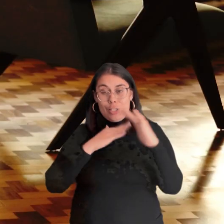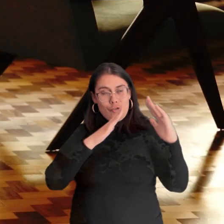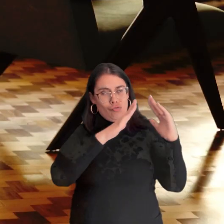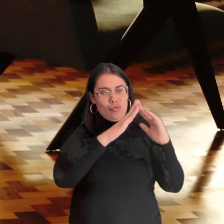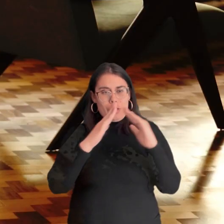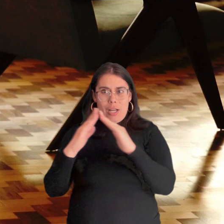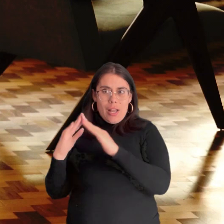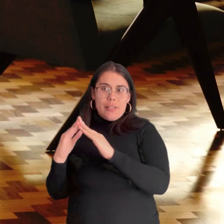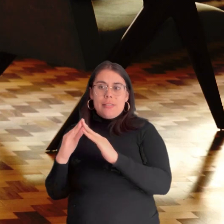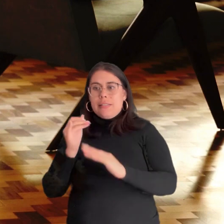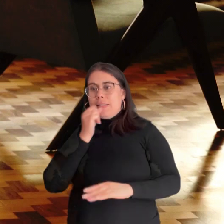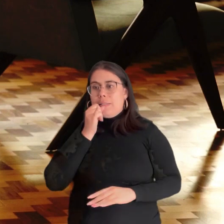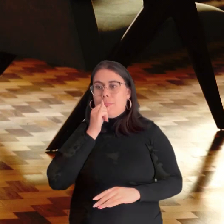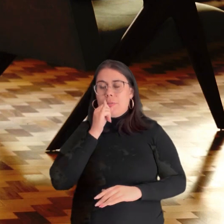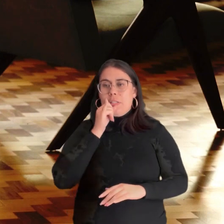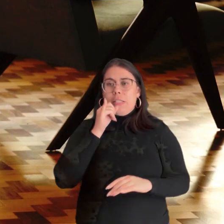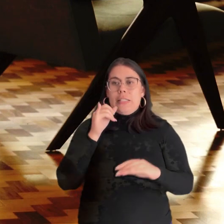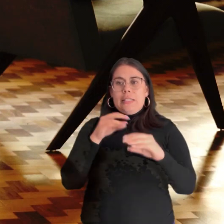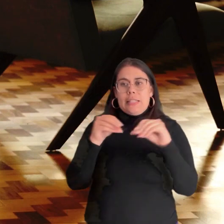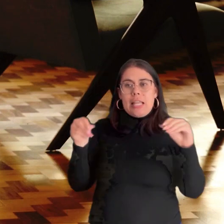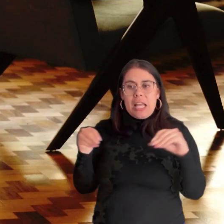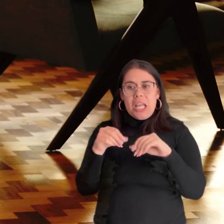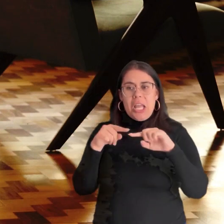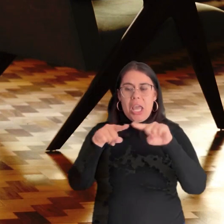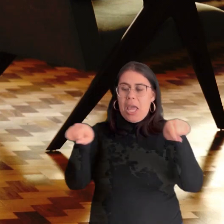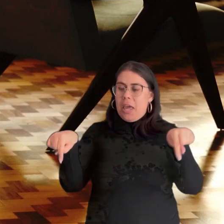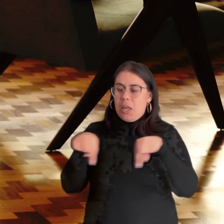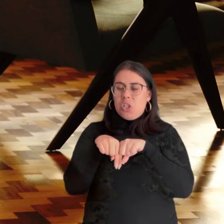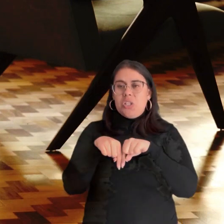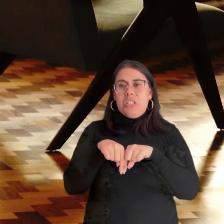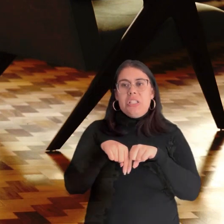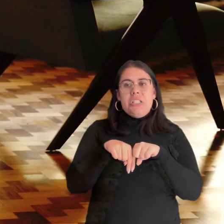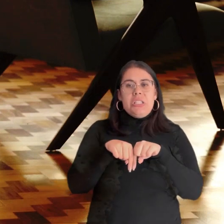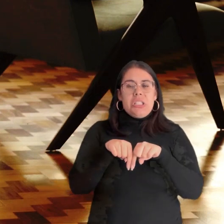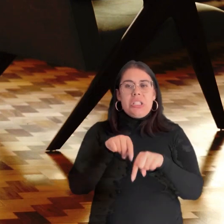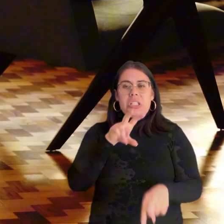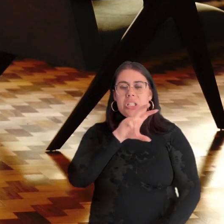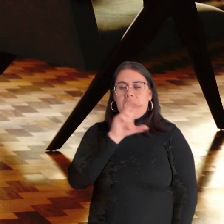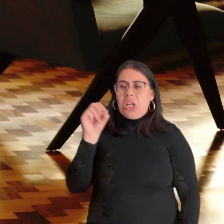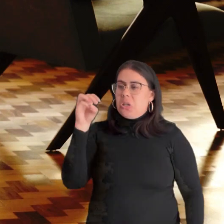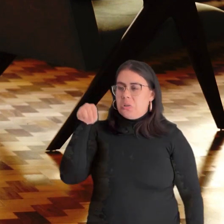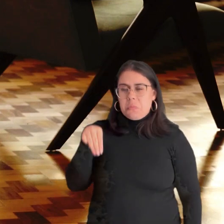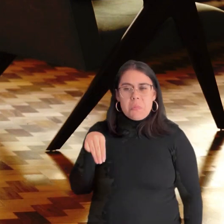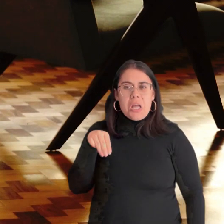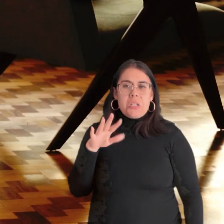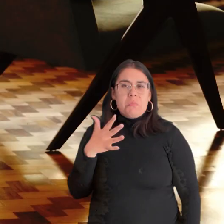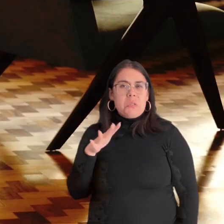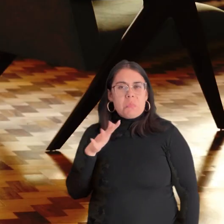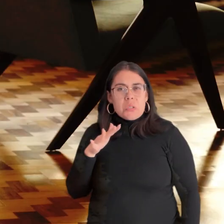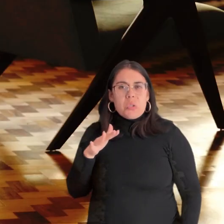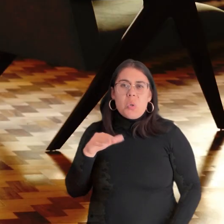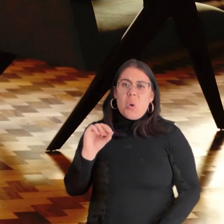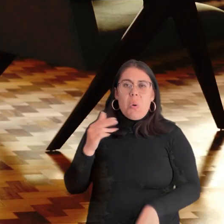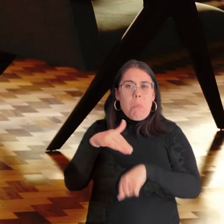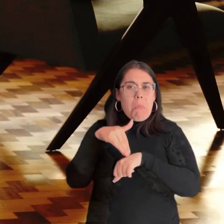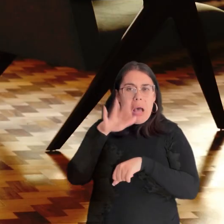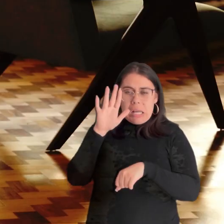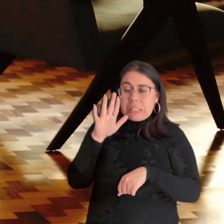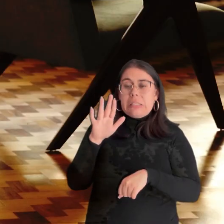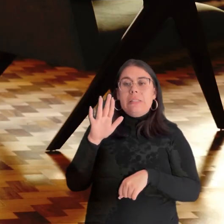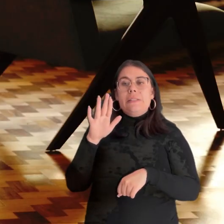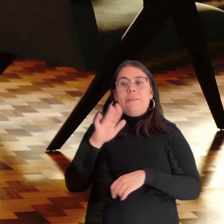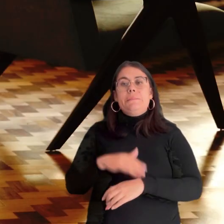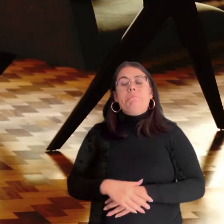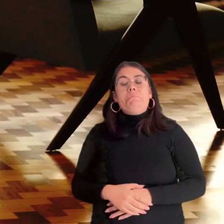uns 500 metros, um pouquinho mais, não lembro, e para famílias